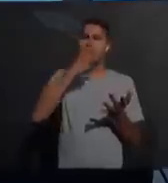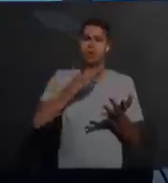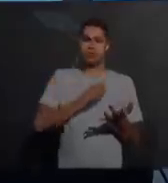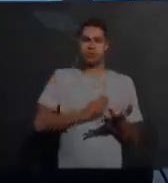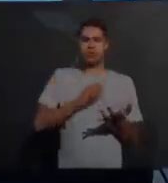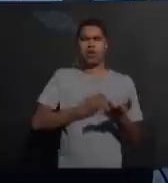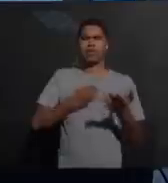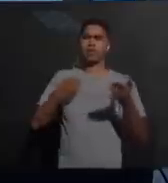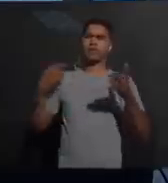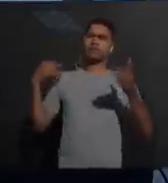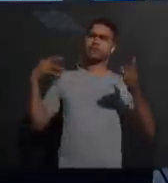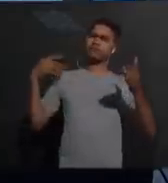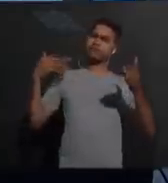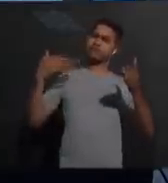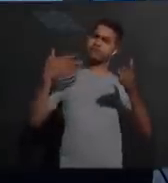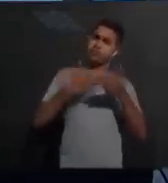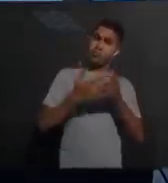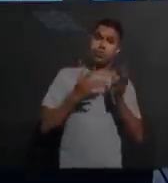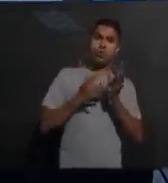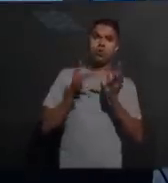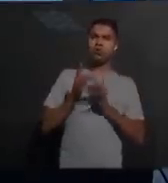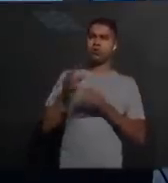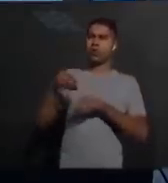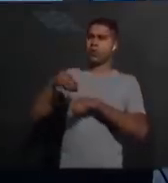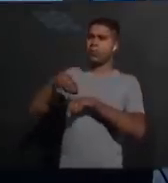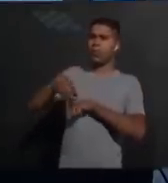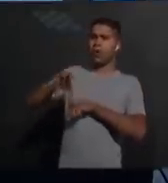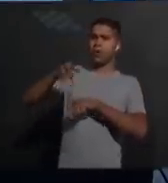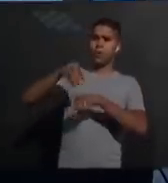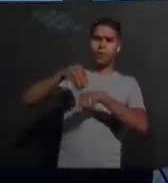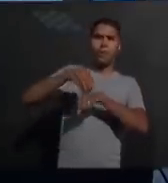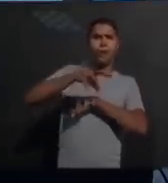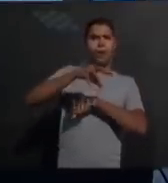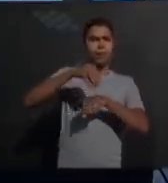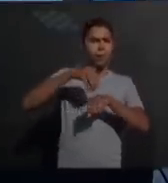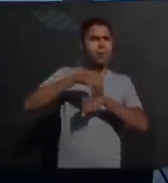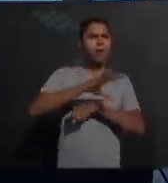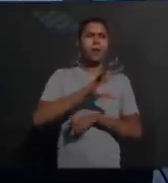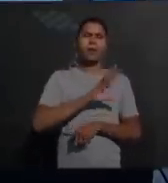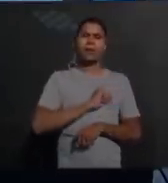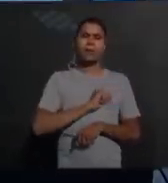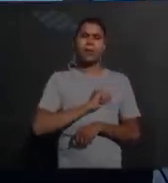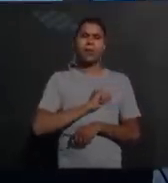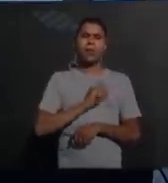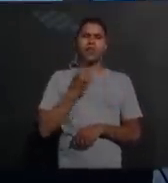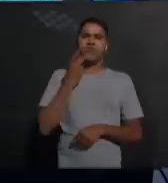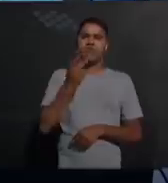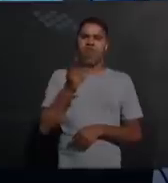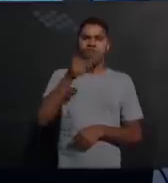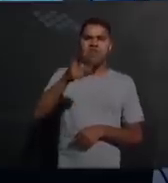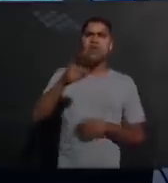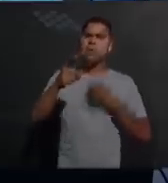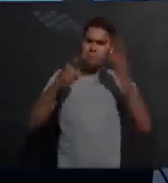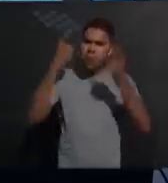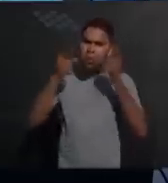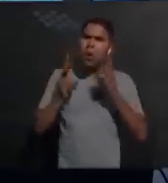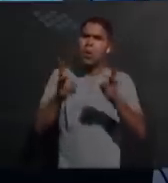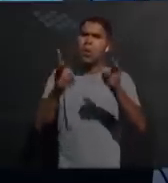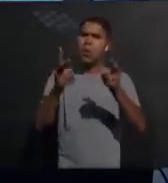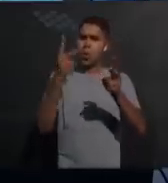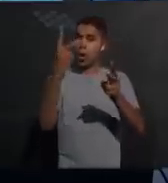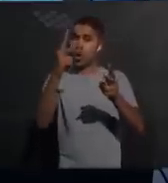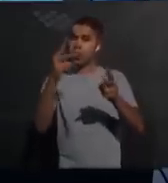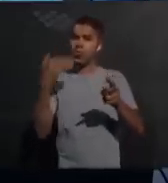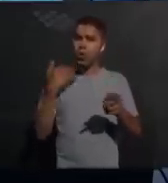jesus é que ele levava amor para a vida das pessoas ele não falava assim olha fica preocupado com a sua